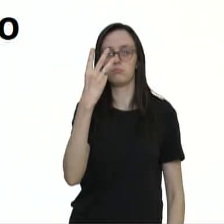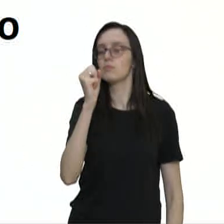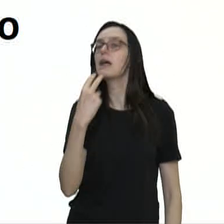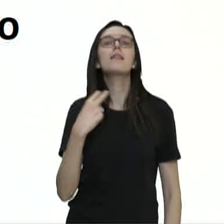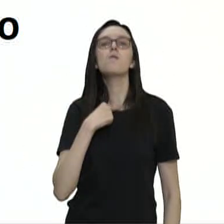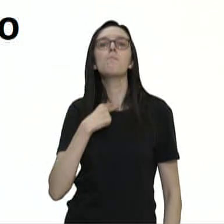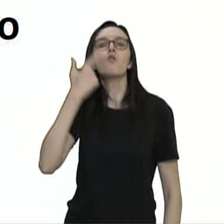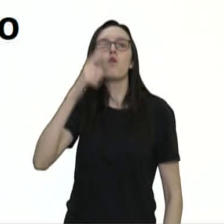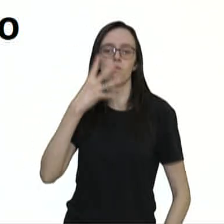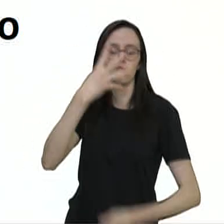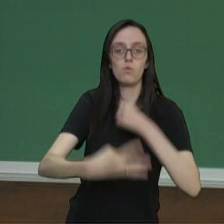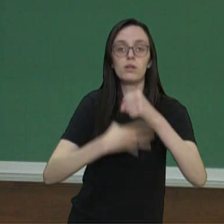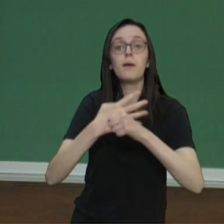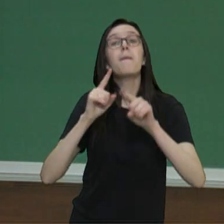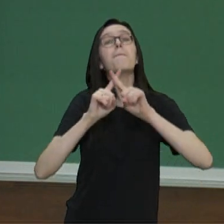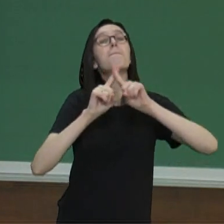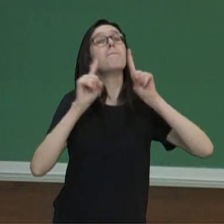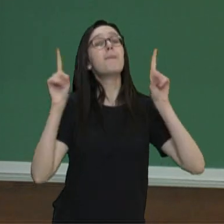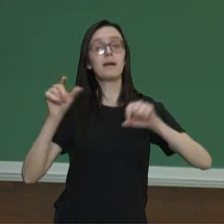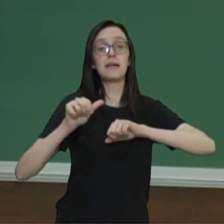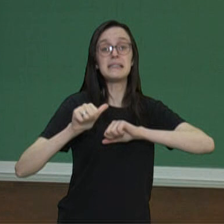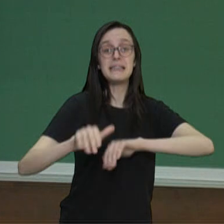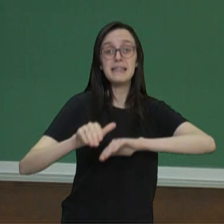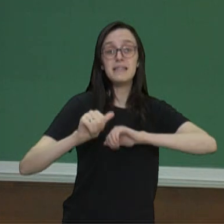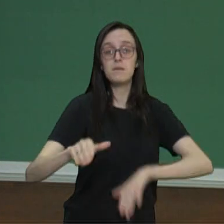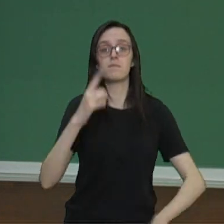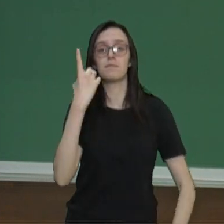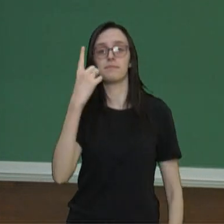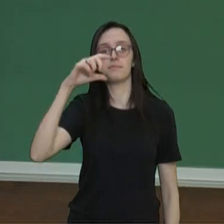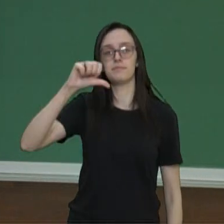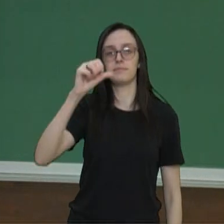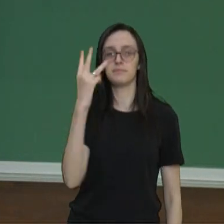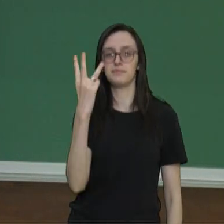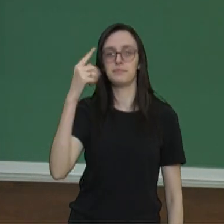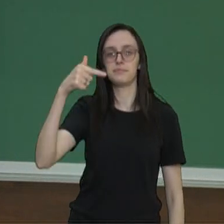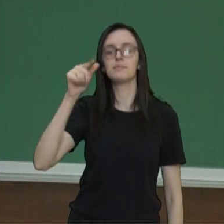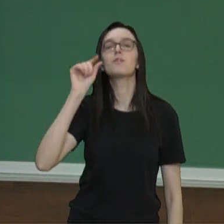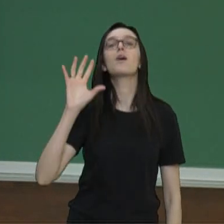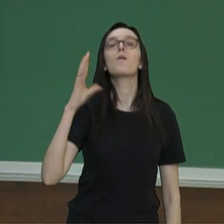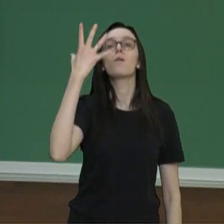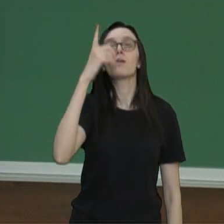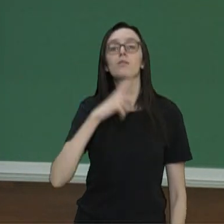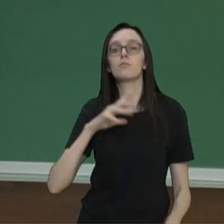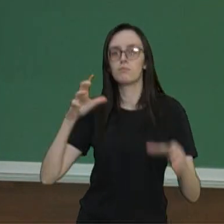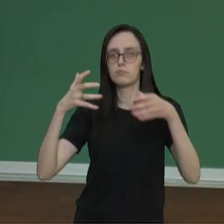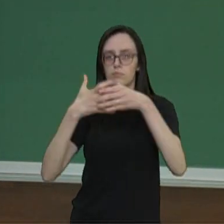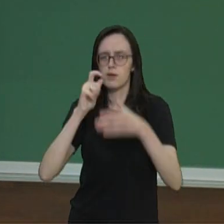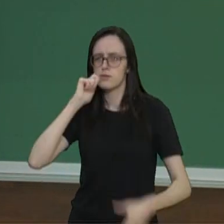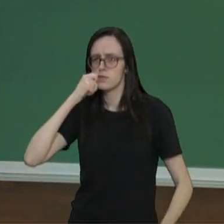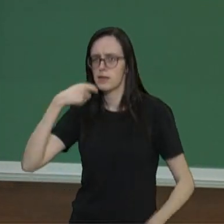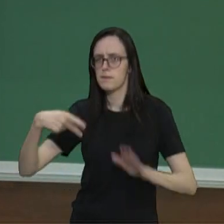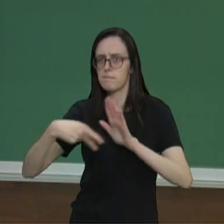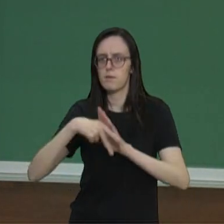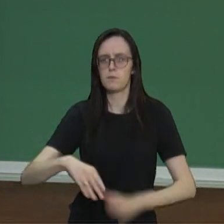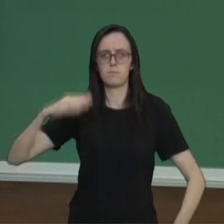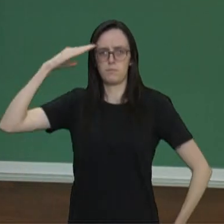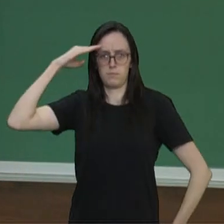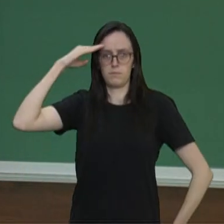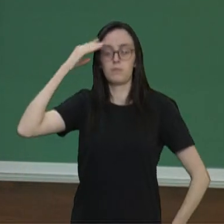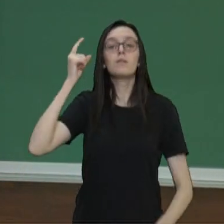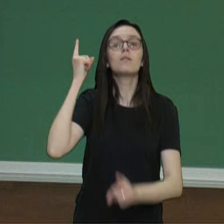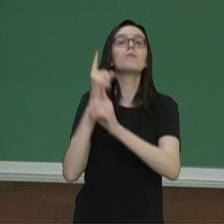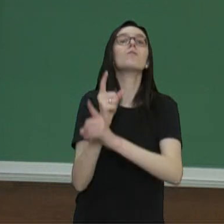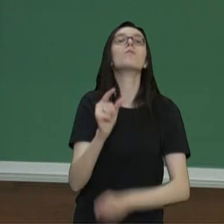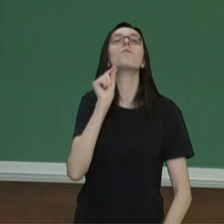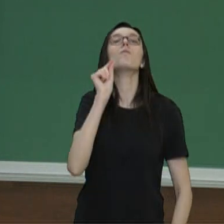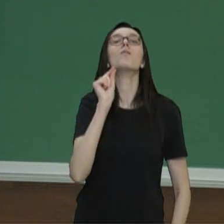reeleição. Mas, em setembro de 37, o Serviço Secreto do Exército informou ter